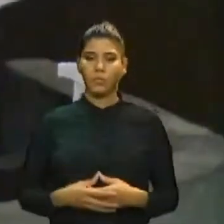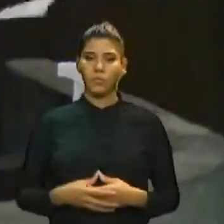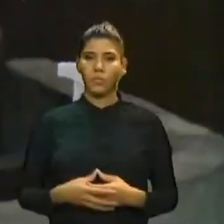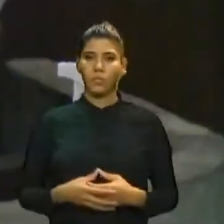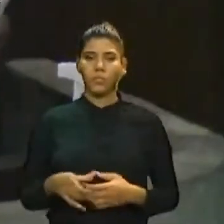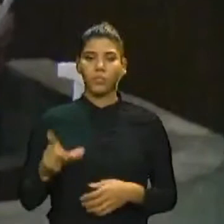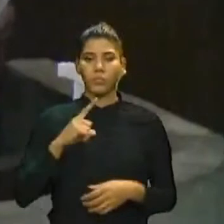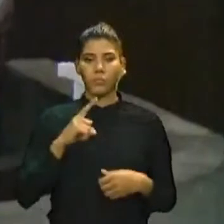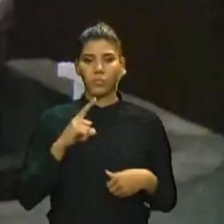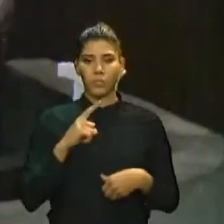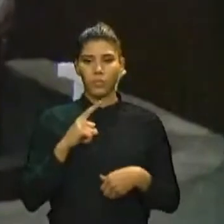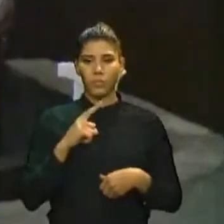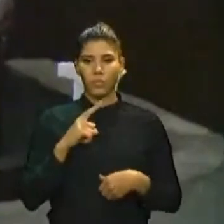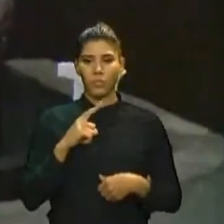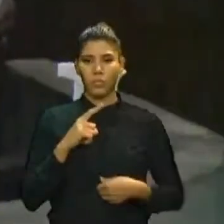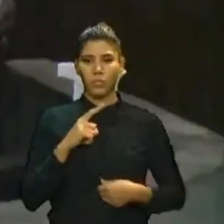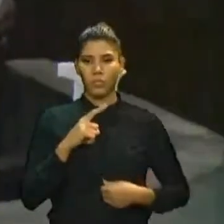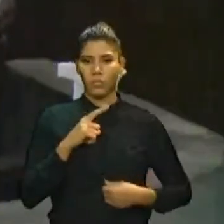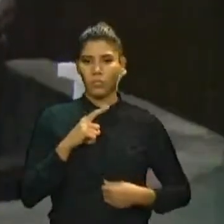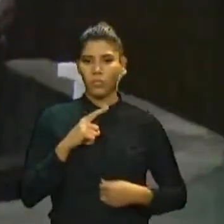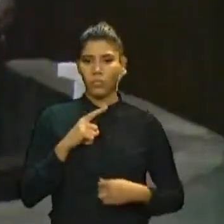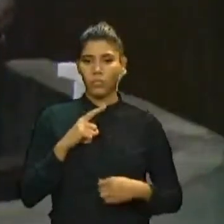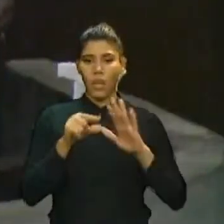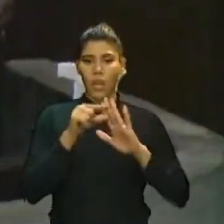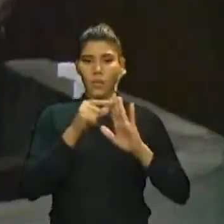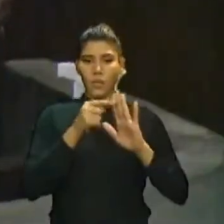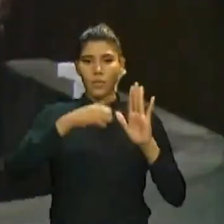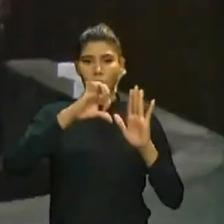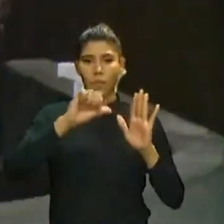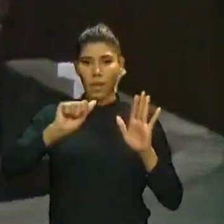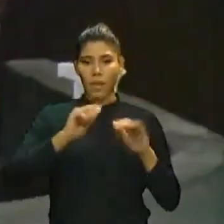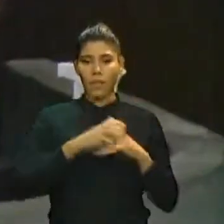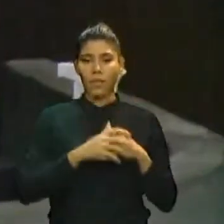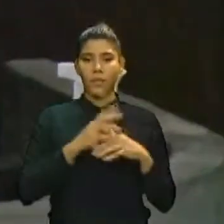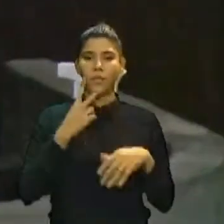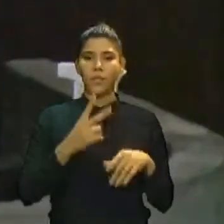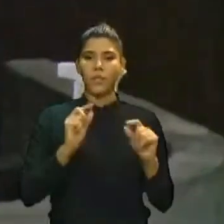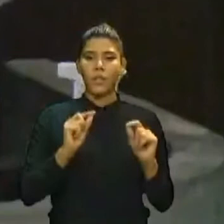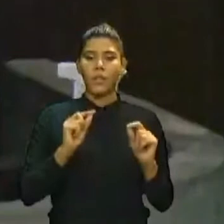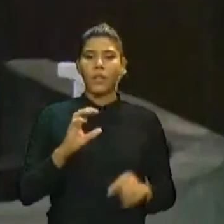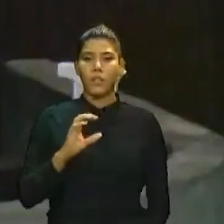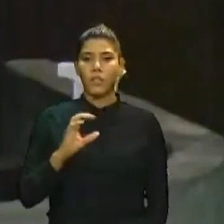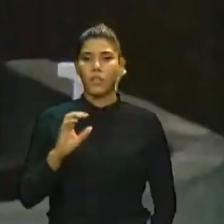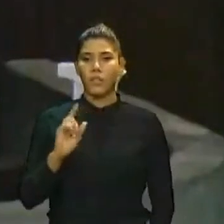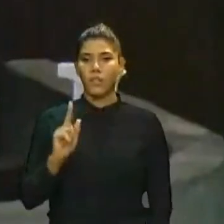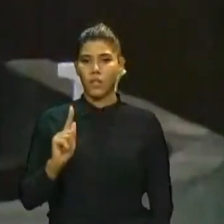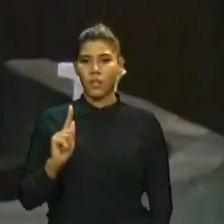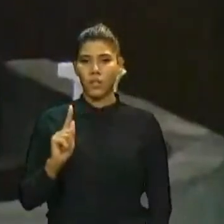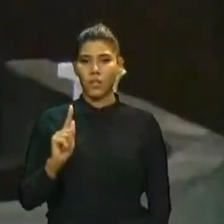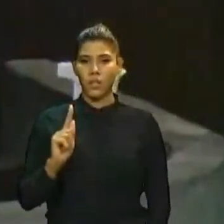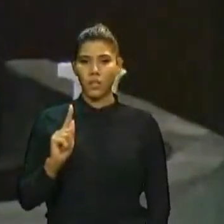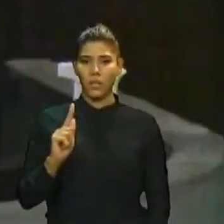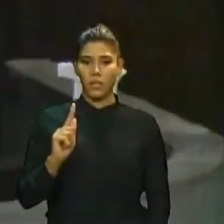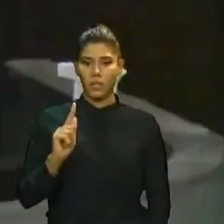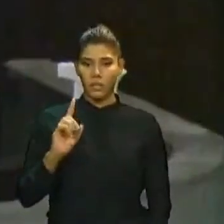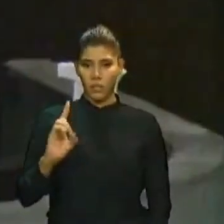ele traz aqui, no seu artigo 19A, dizendo que a controladoria, para efeito de